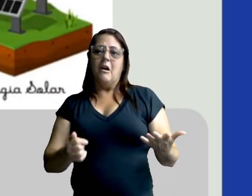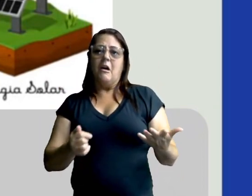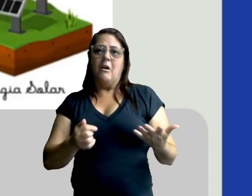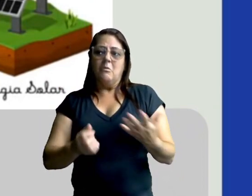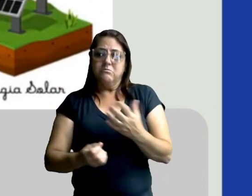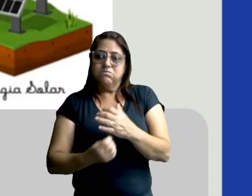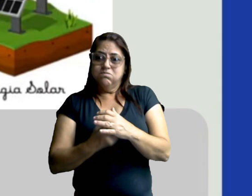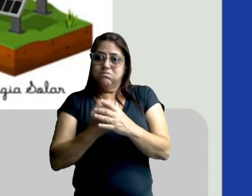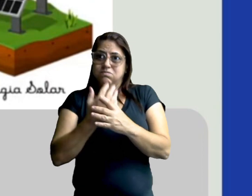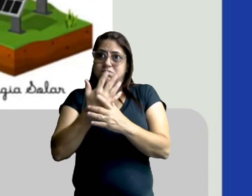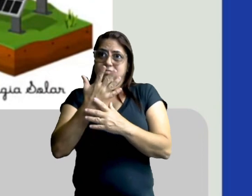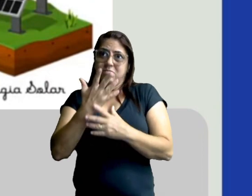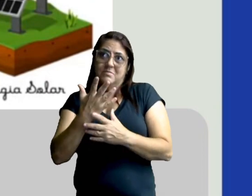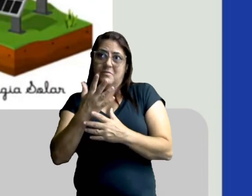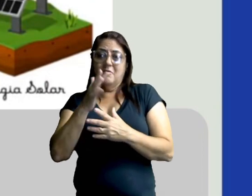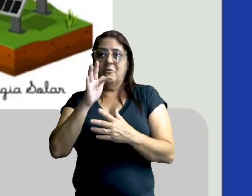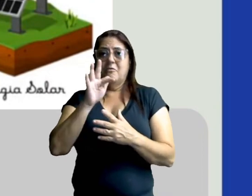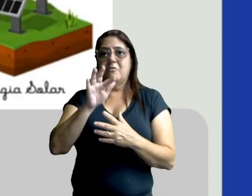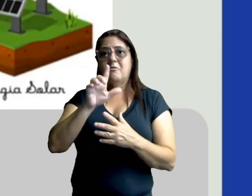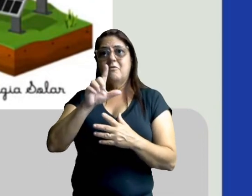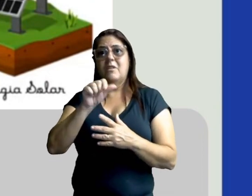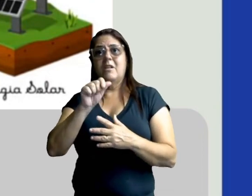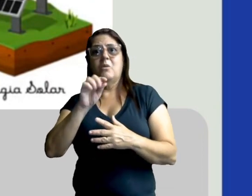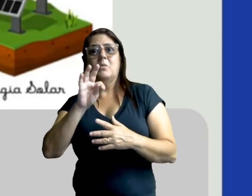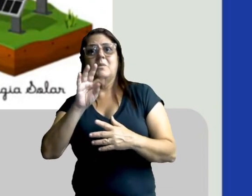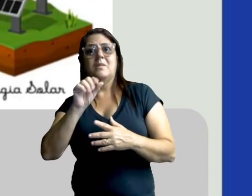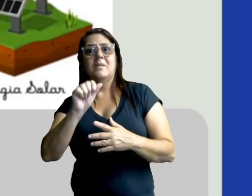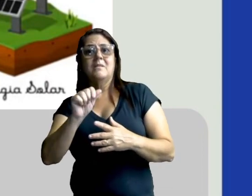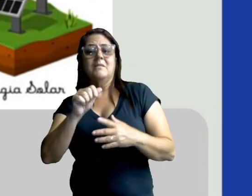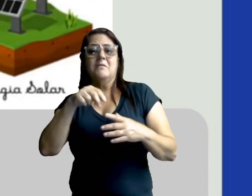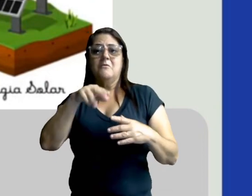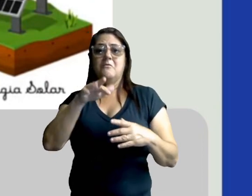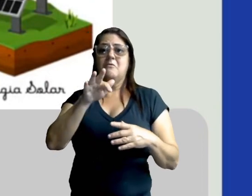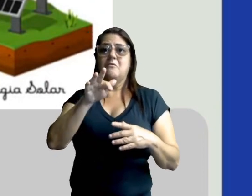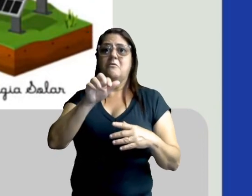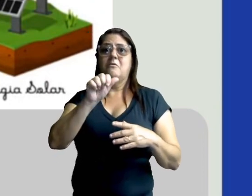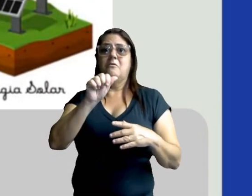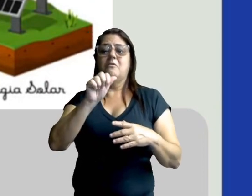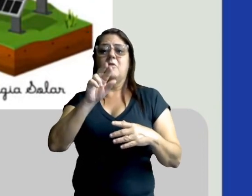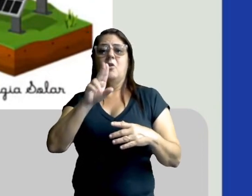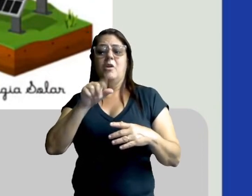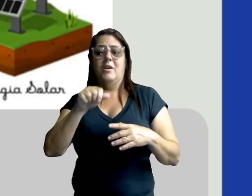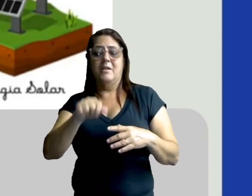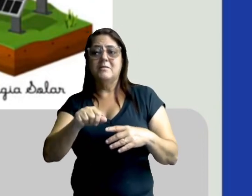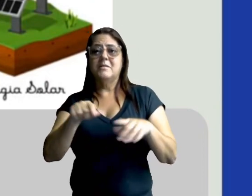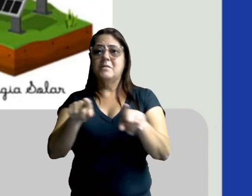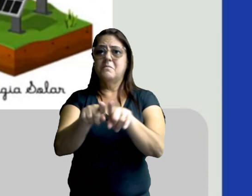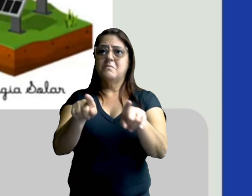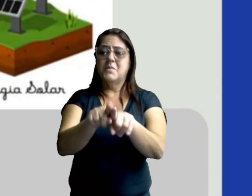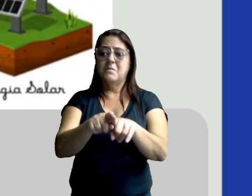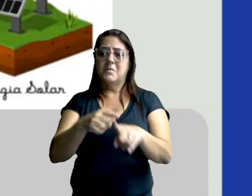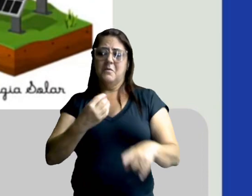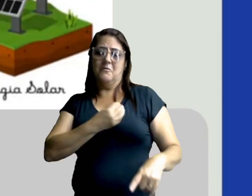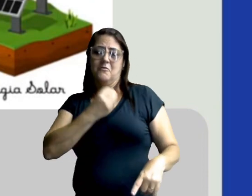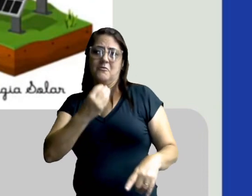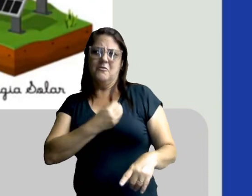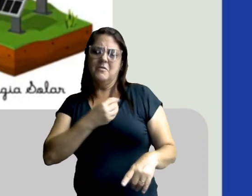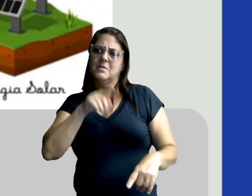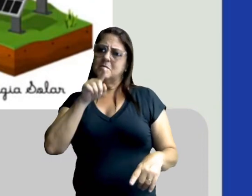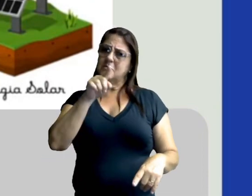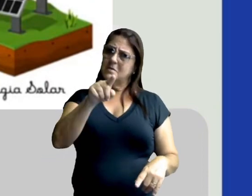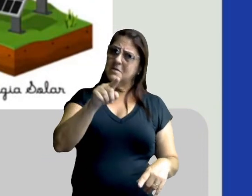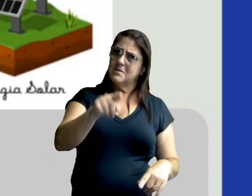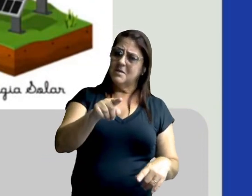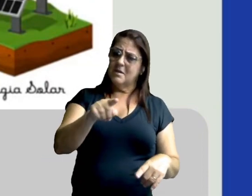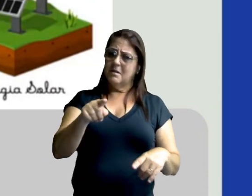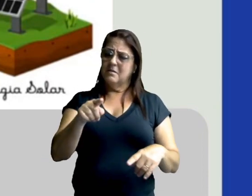flora presentes nele, já que todos os seres vivos dependem da natureza para sobreviver. E se você